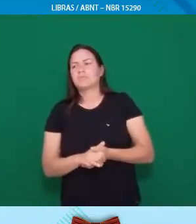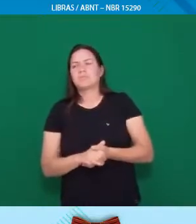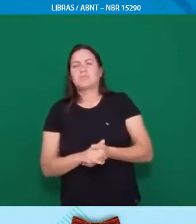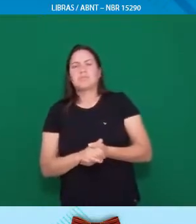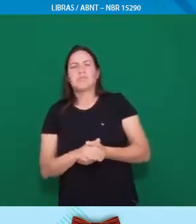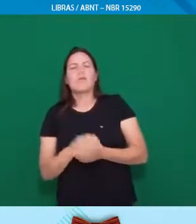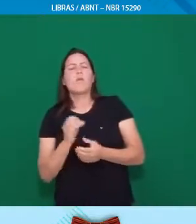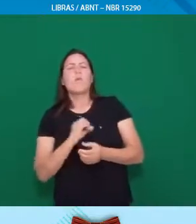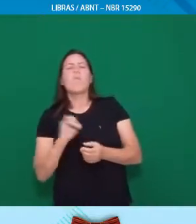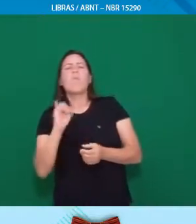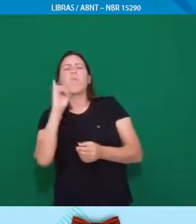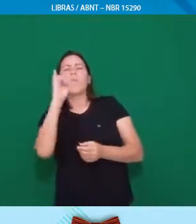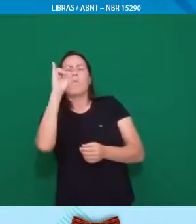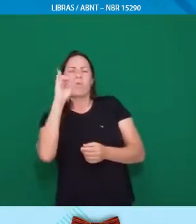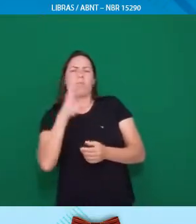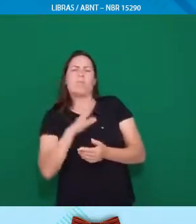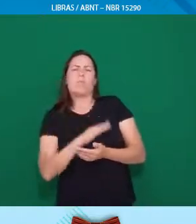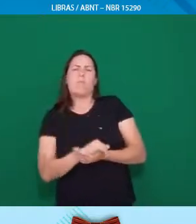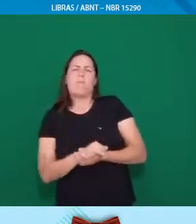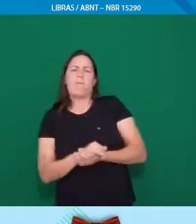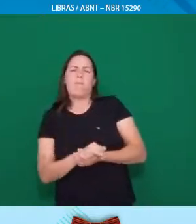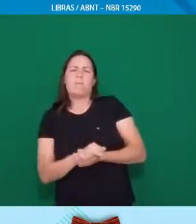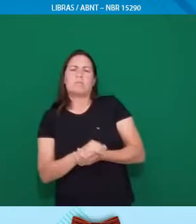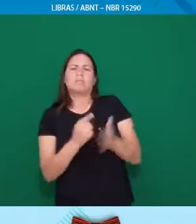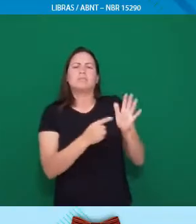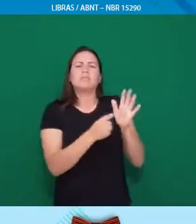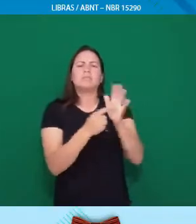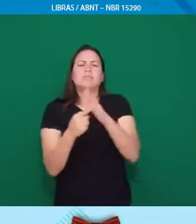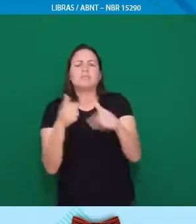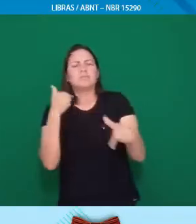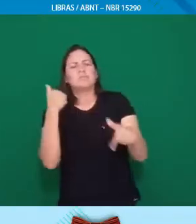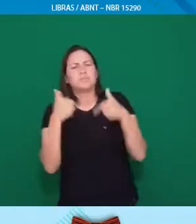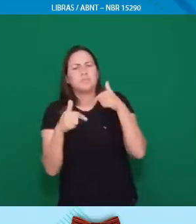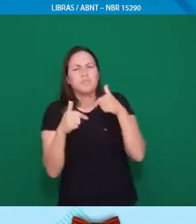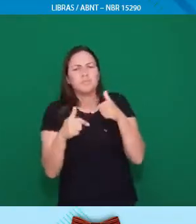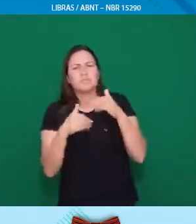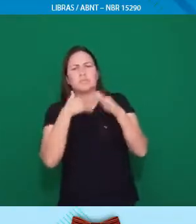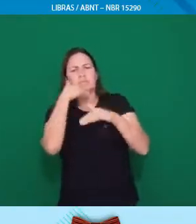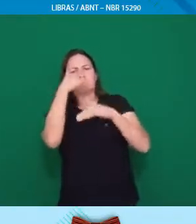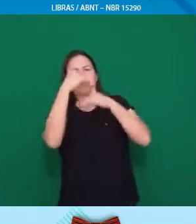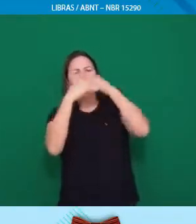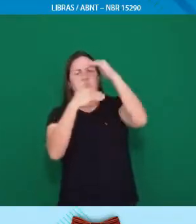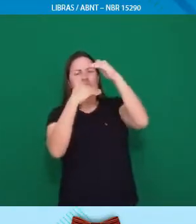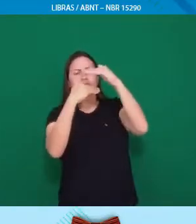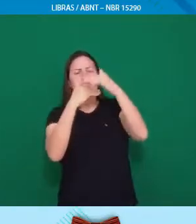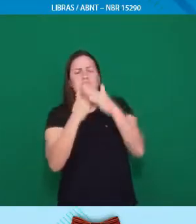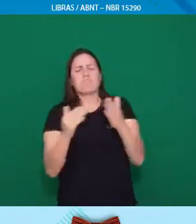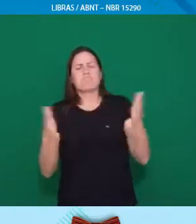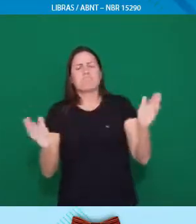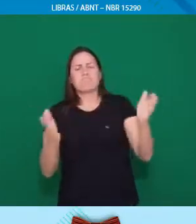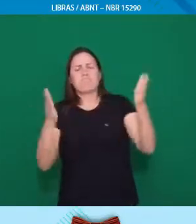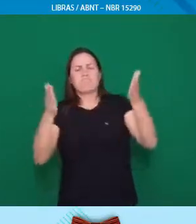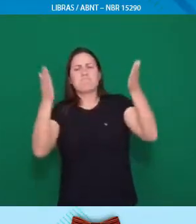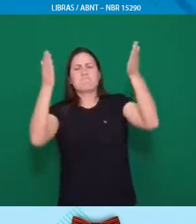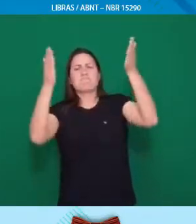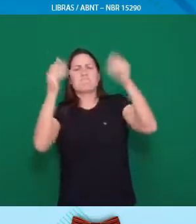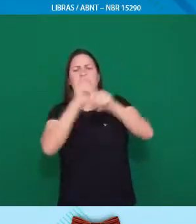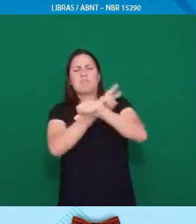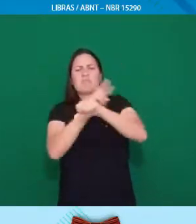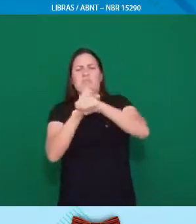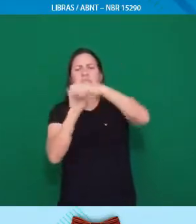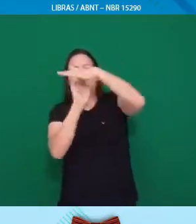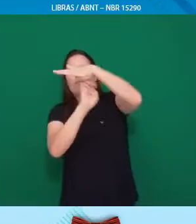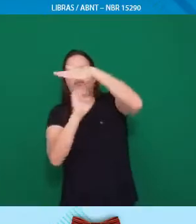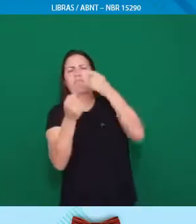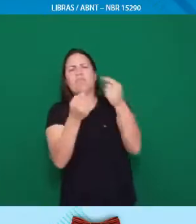então é muito importante é você trabalhar crescer evoluir cuidar da